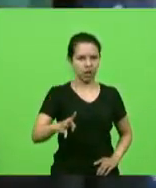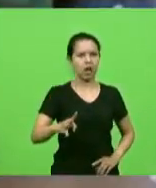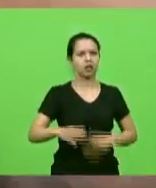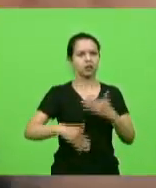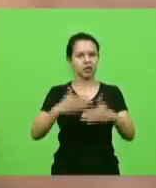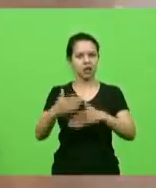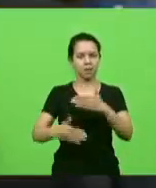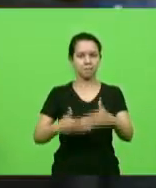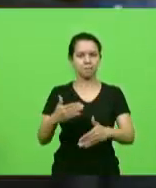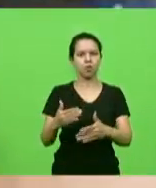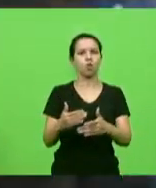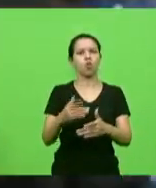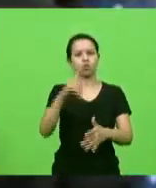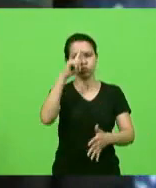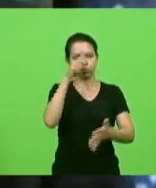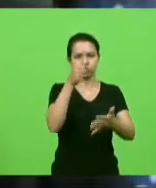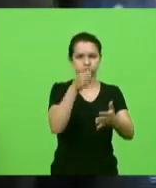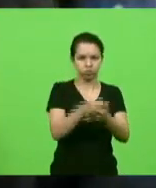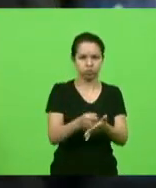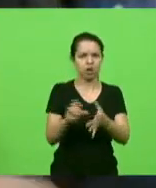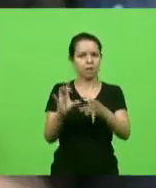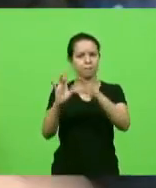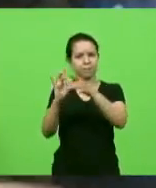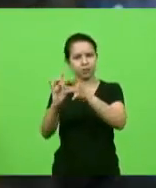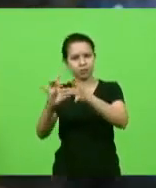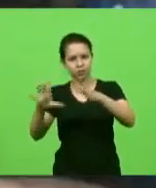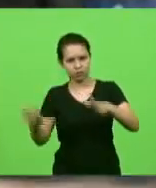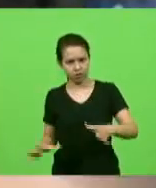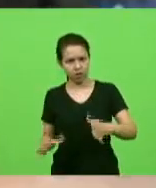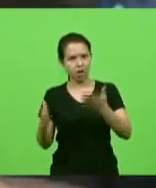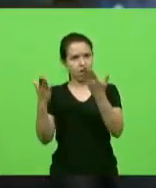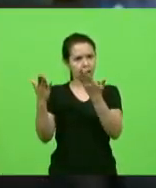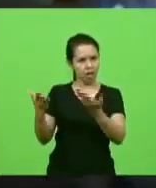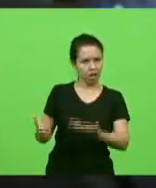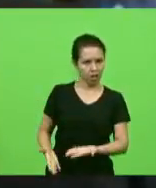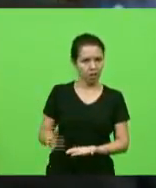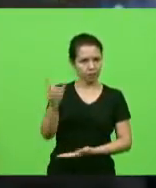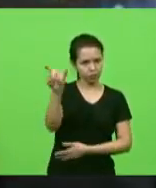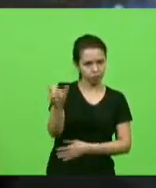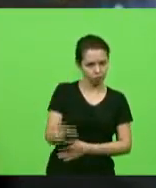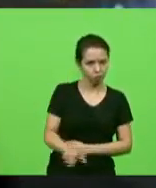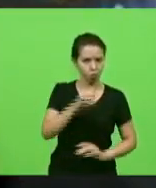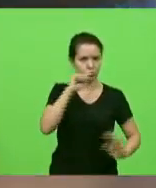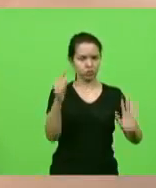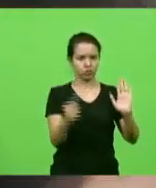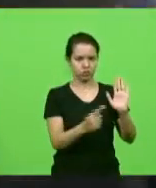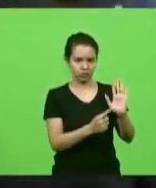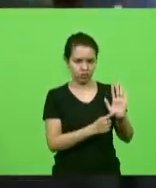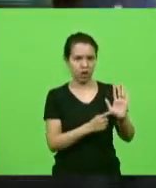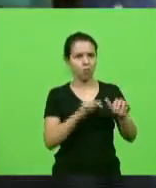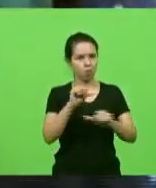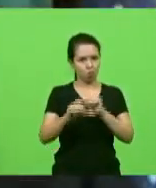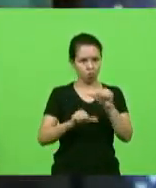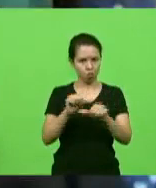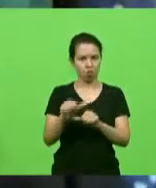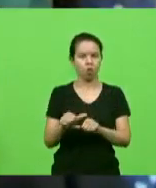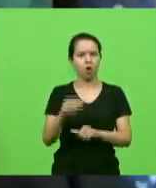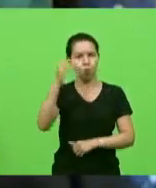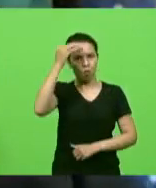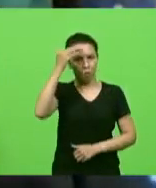sentença absolvendo aquele cidadão E fora a que denunciar e transformar